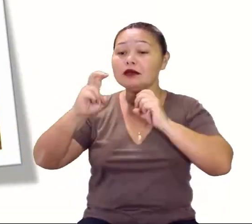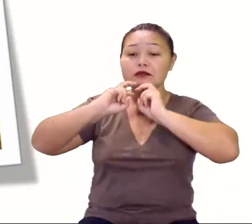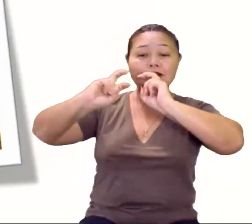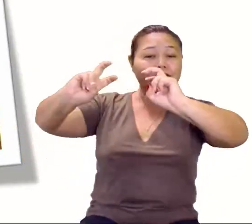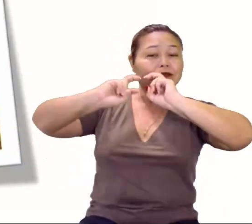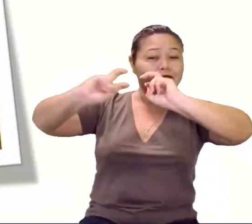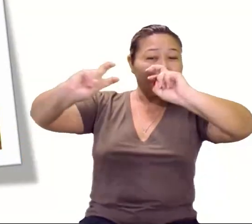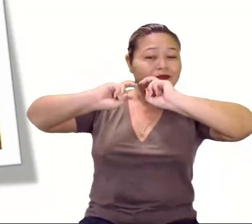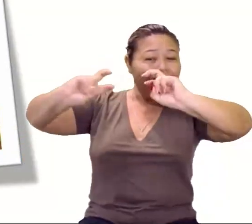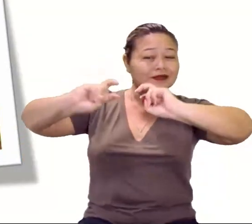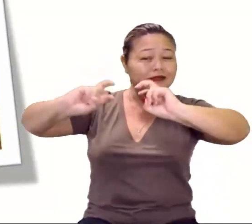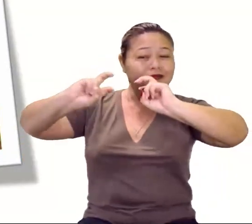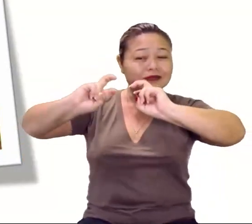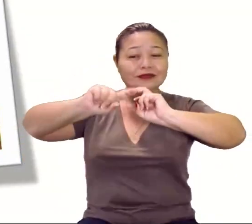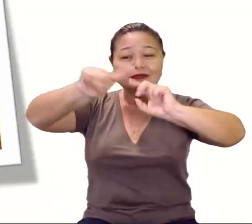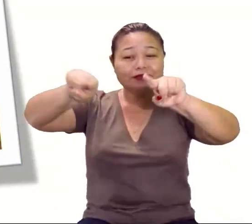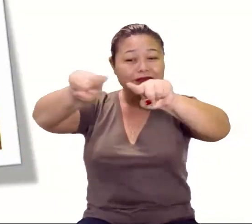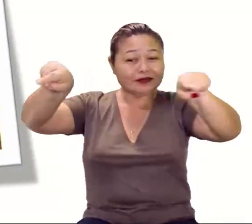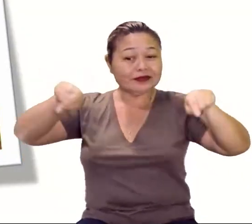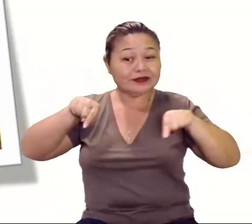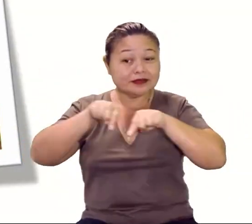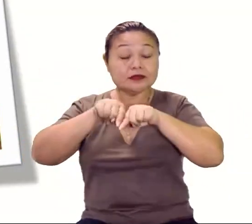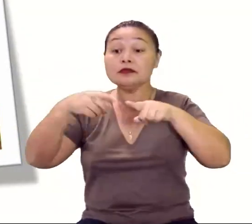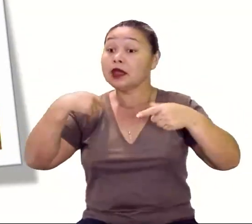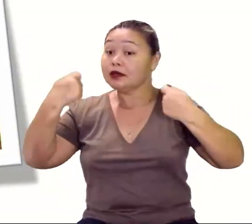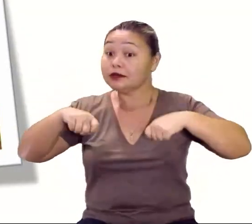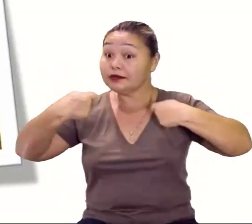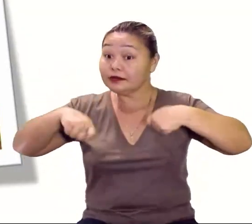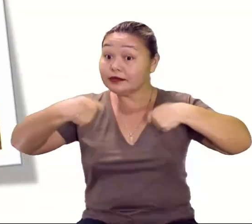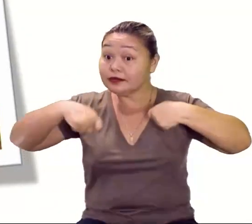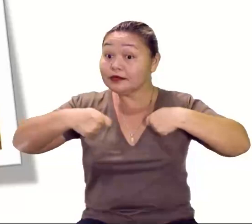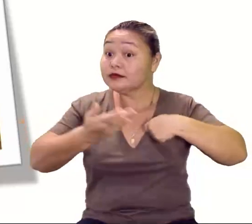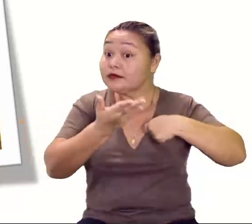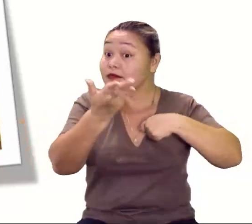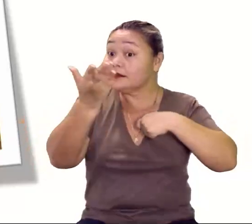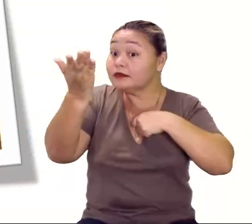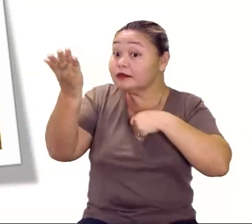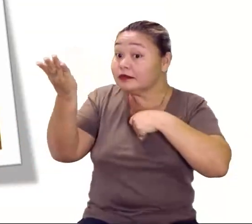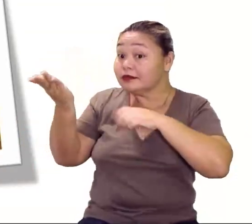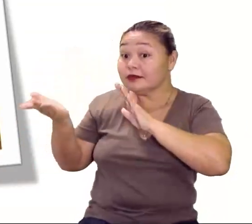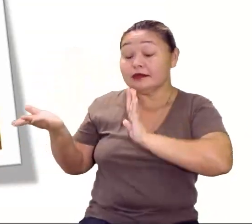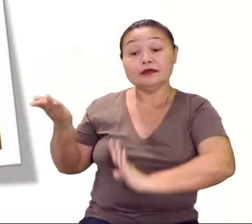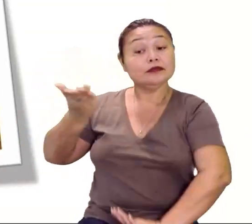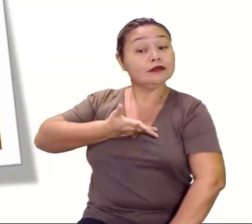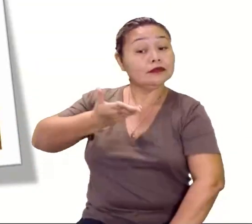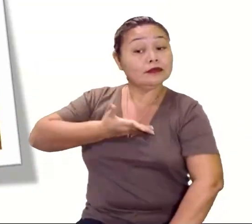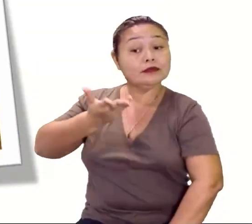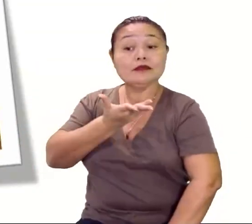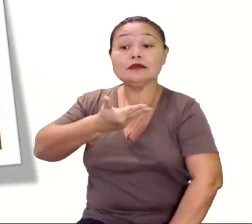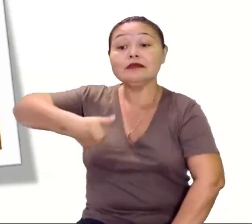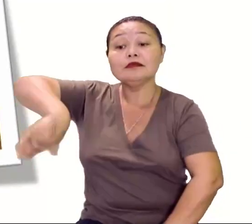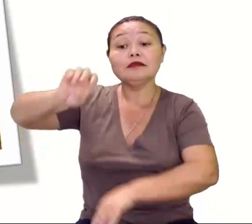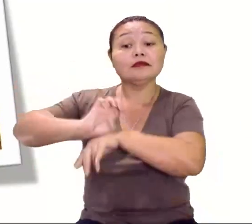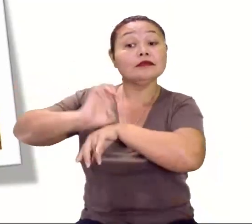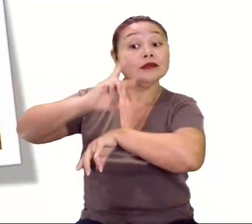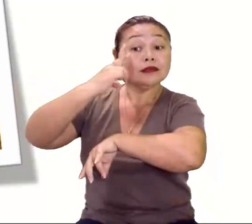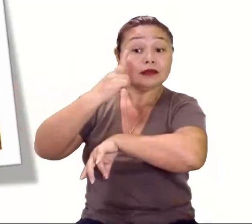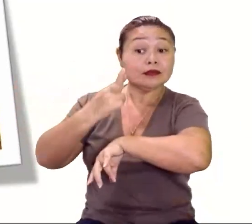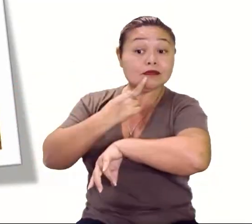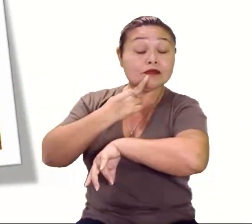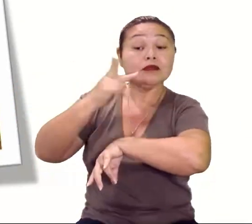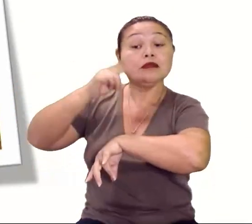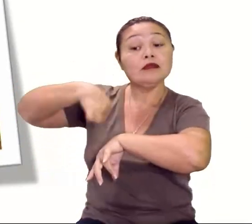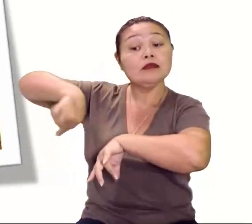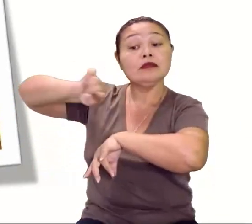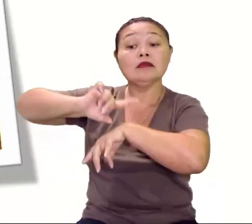já tá em êxtase lá na sala de aula, mas a gente precisa mostrar para os colegas, né, para todo o estado de Rondônia, onde